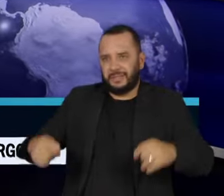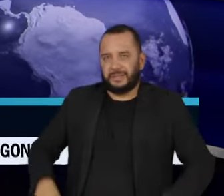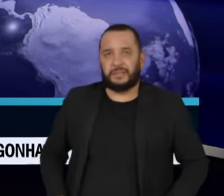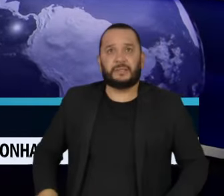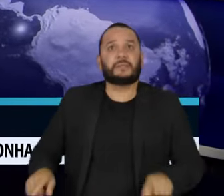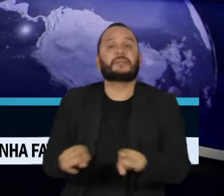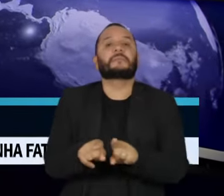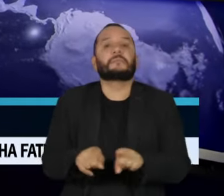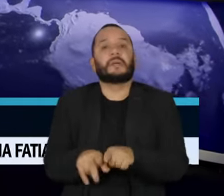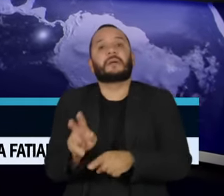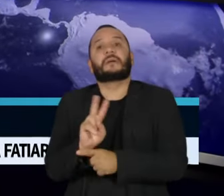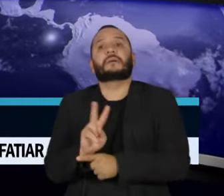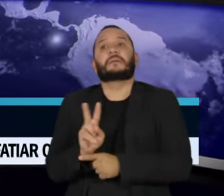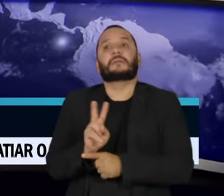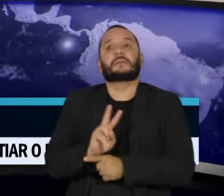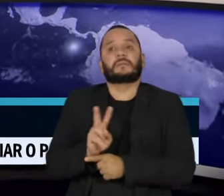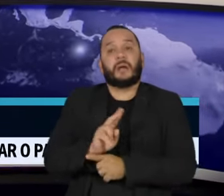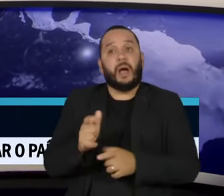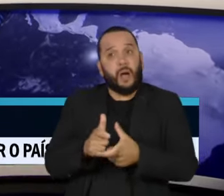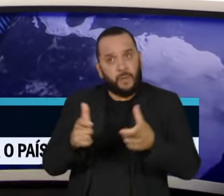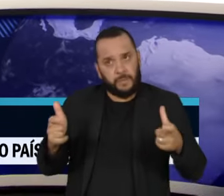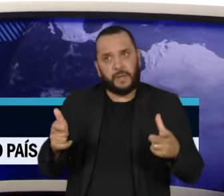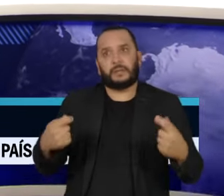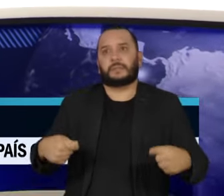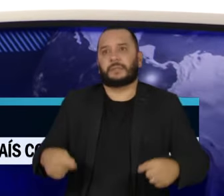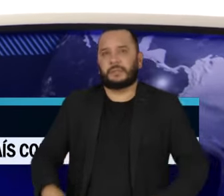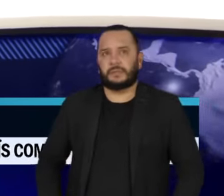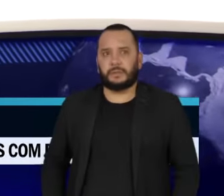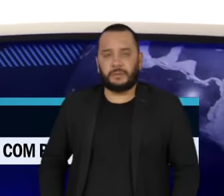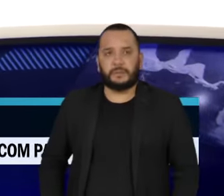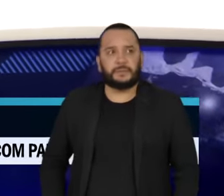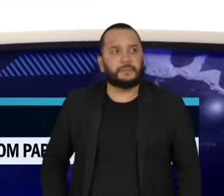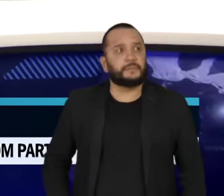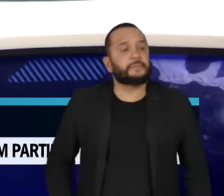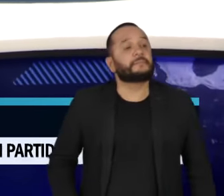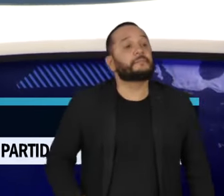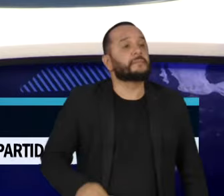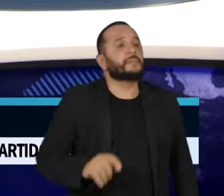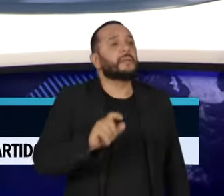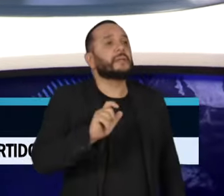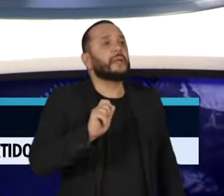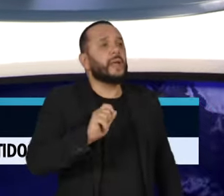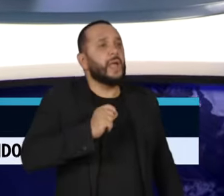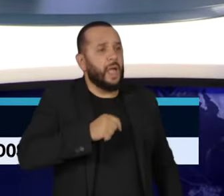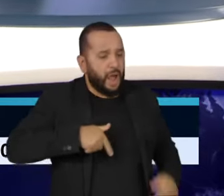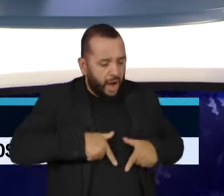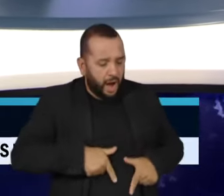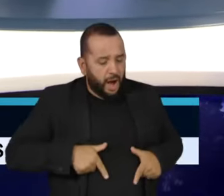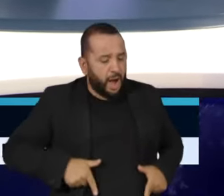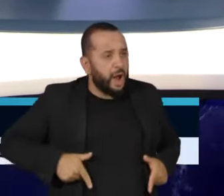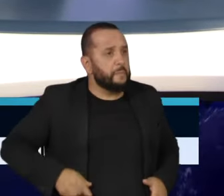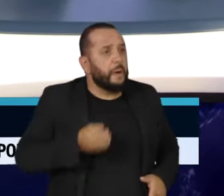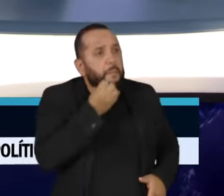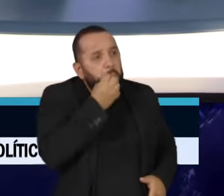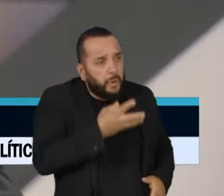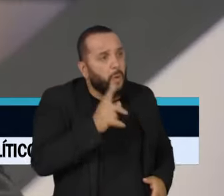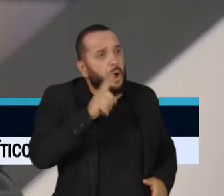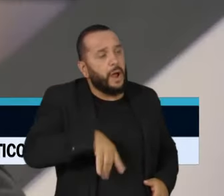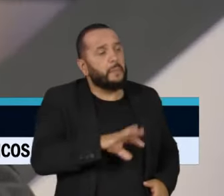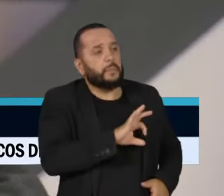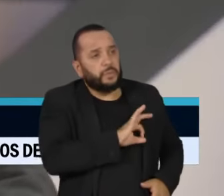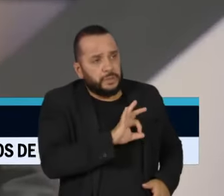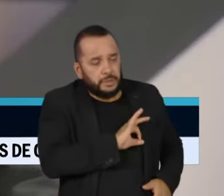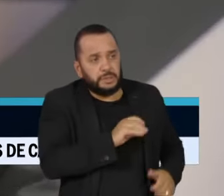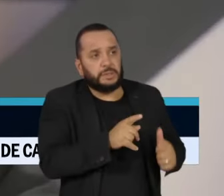fiscalização, né? Bom, que tem que ser bem armado são os órgãos incumbidos da segurança do cidadão. As